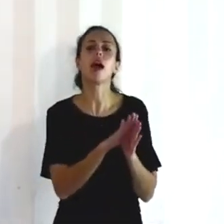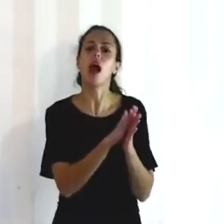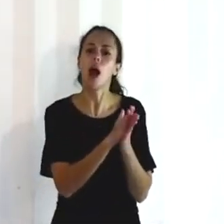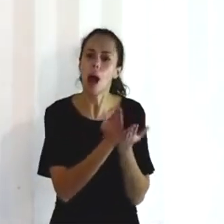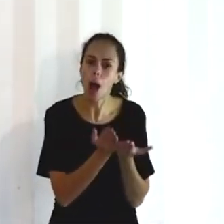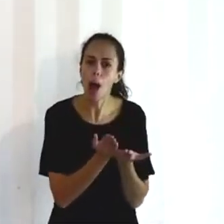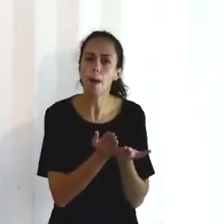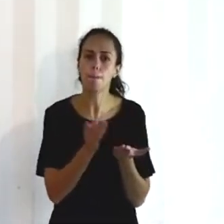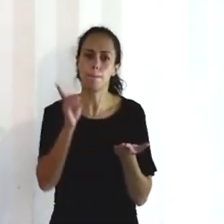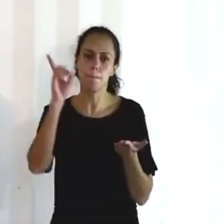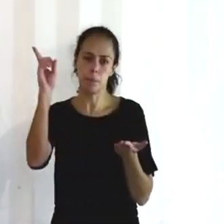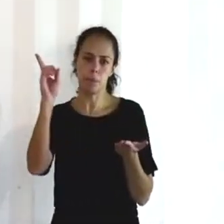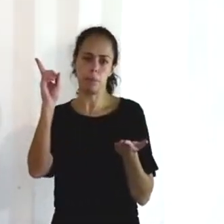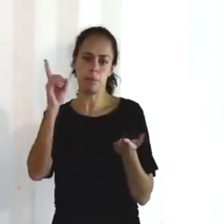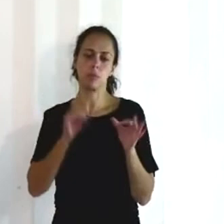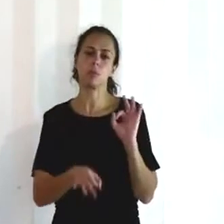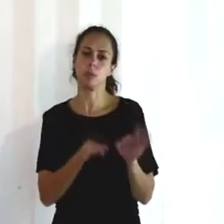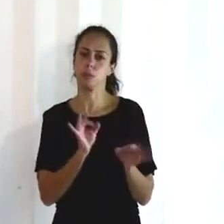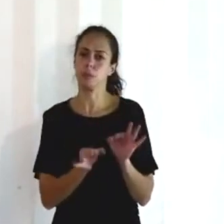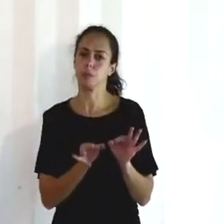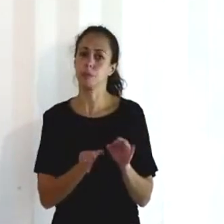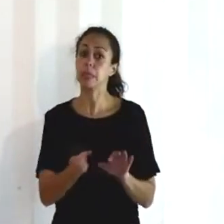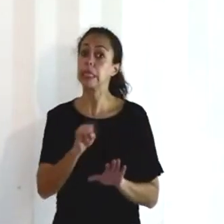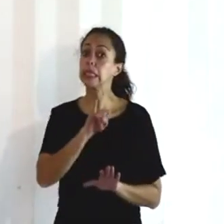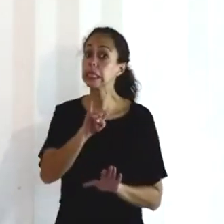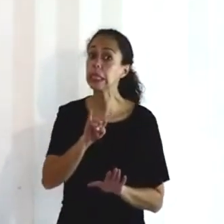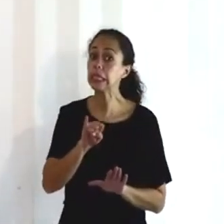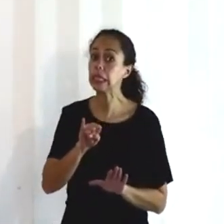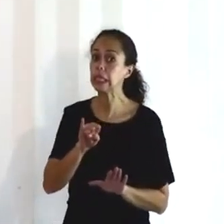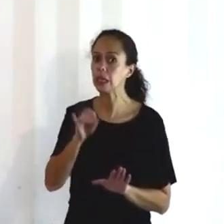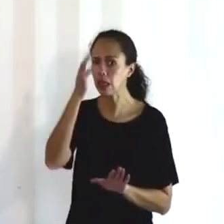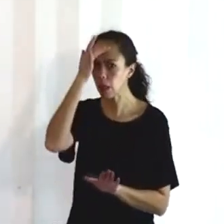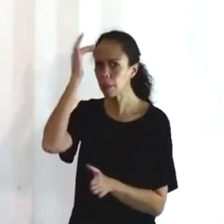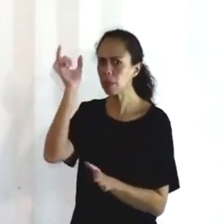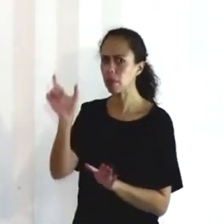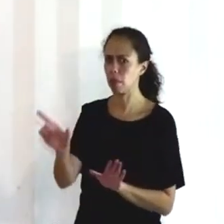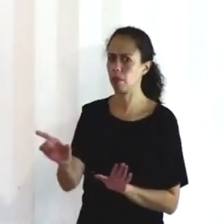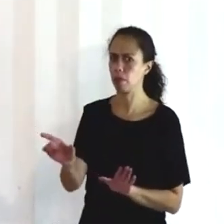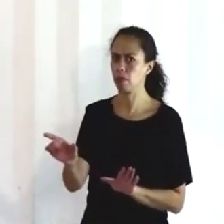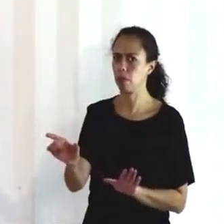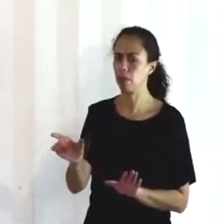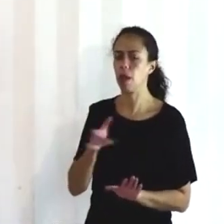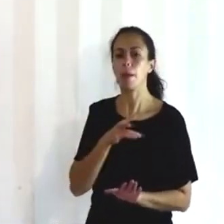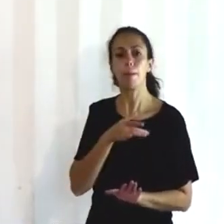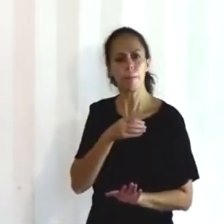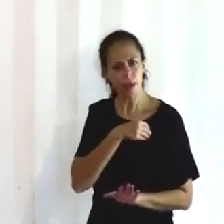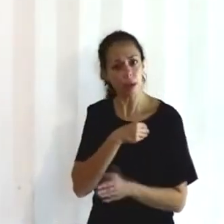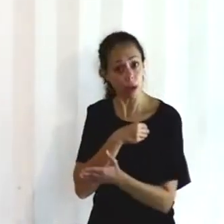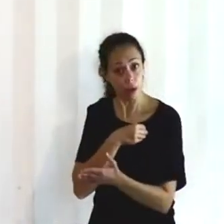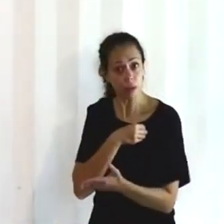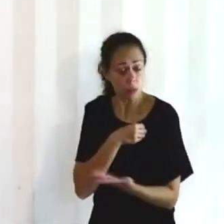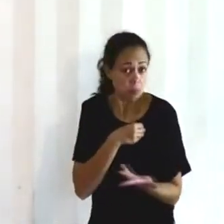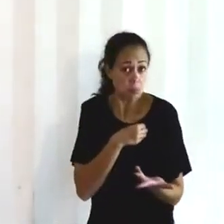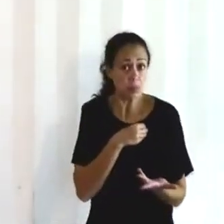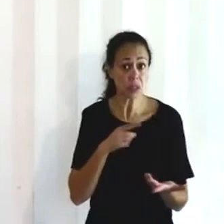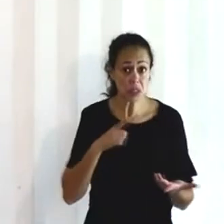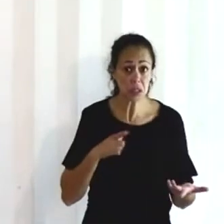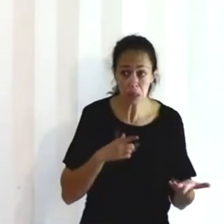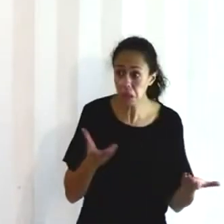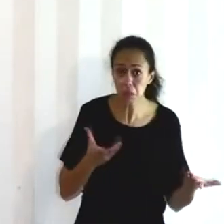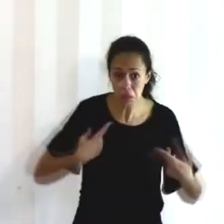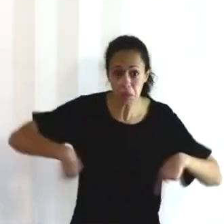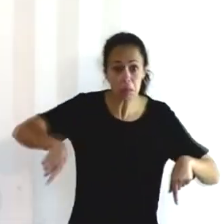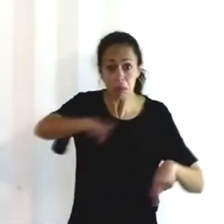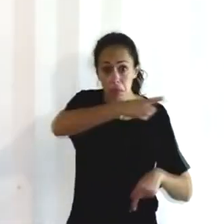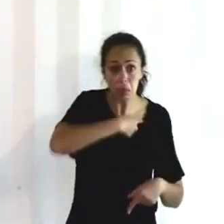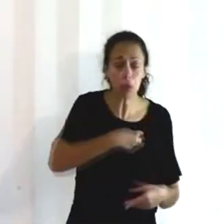alguém estiver, por exemplo, em pecado, e nós somos pecadores, na igreja nós convivemos com os pecados, nós somos